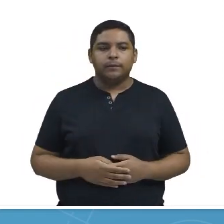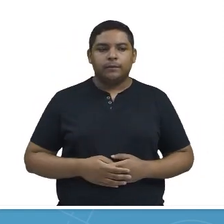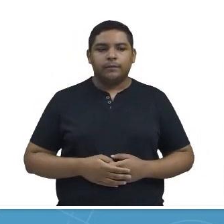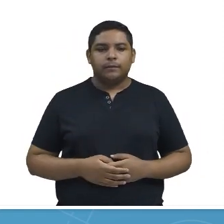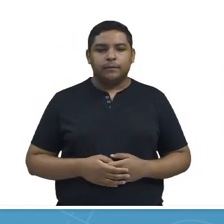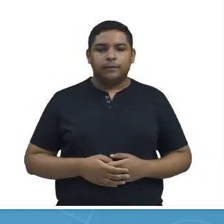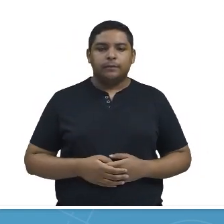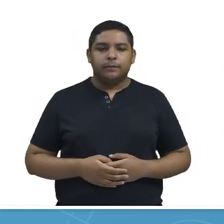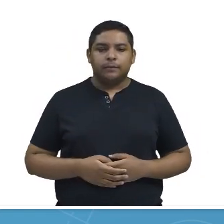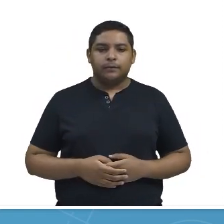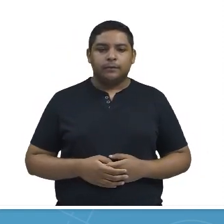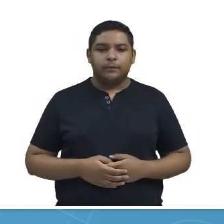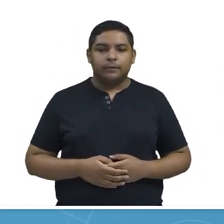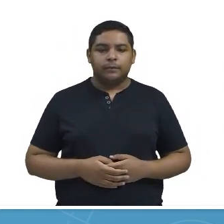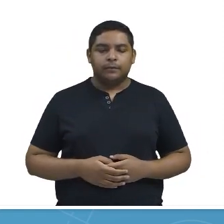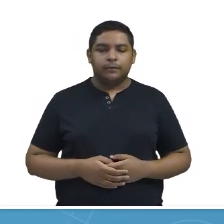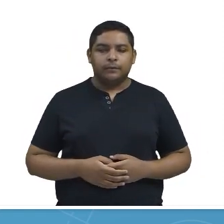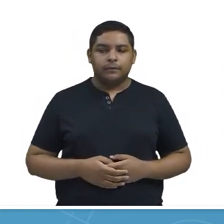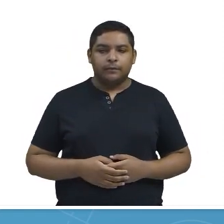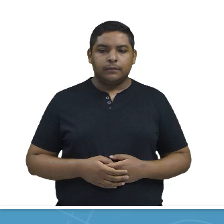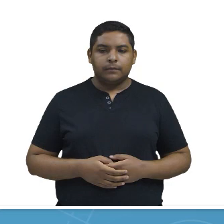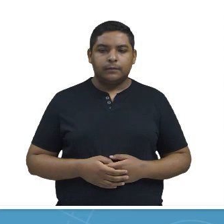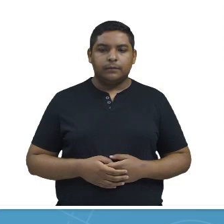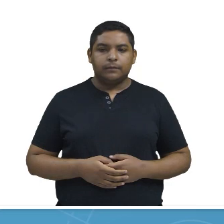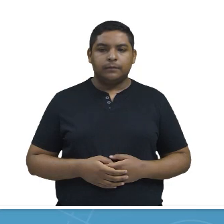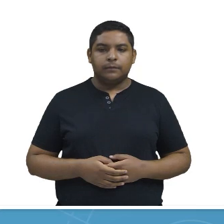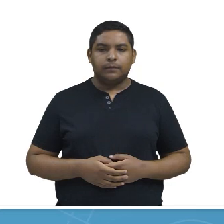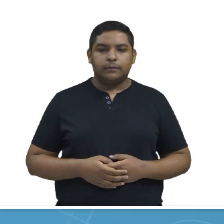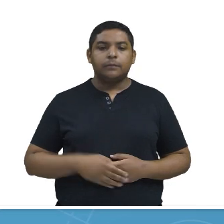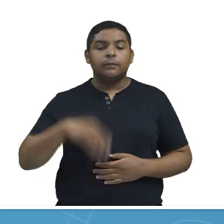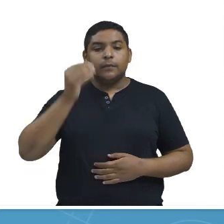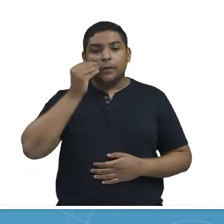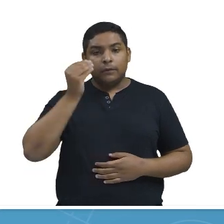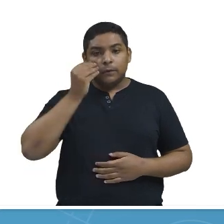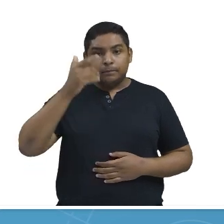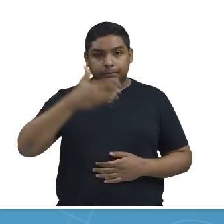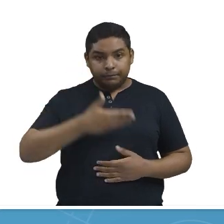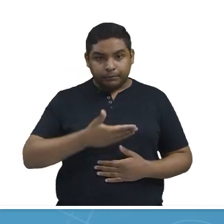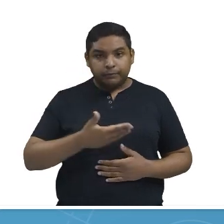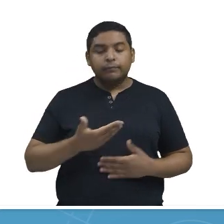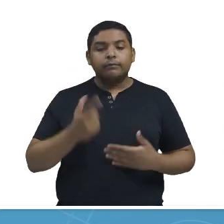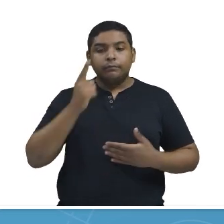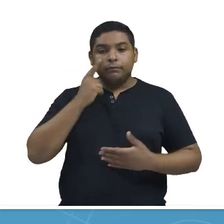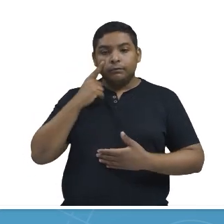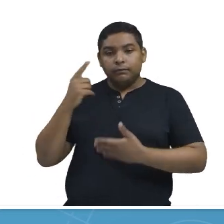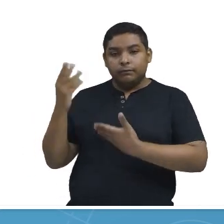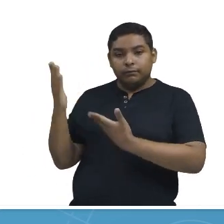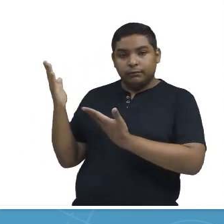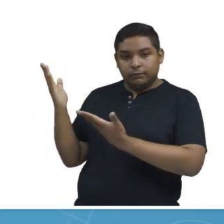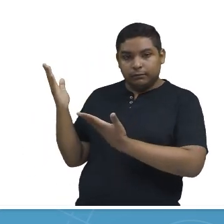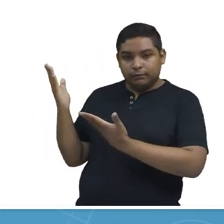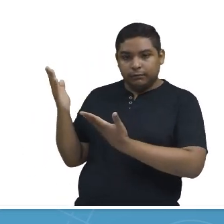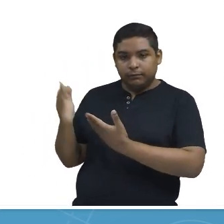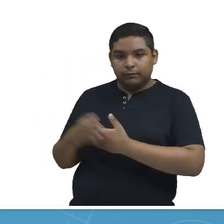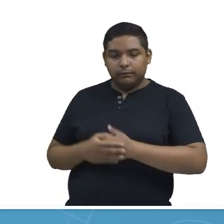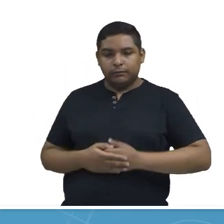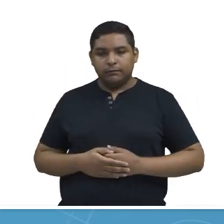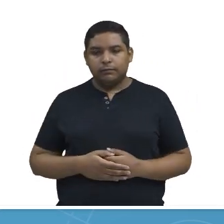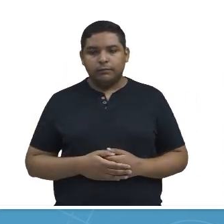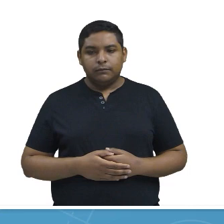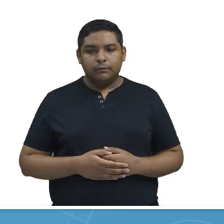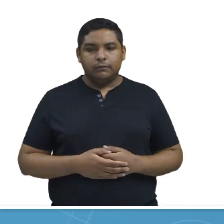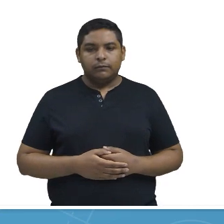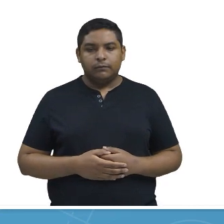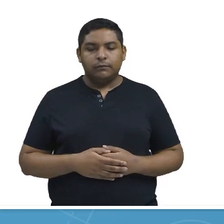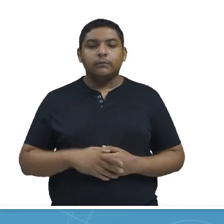Relative pronoun. Tudo bem? Vamos ver um pouquinho mais nessa frase que a gente acabou de ver? Então, nós temos aí